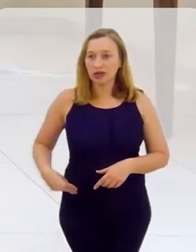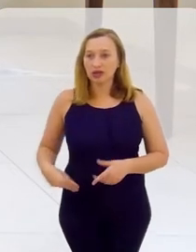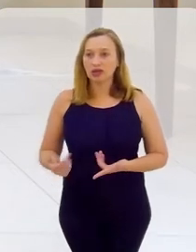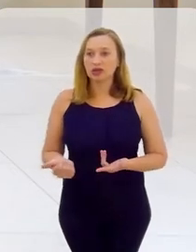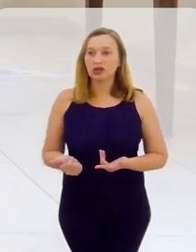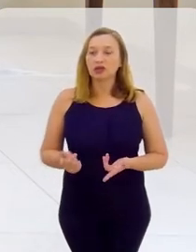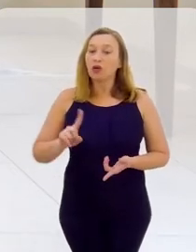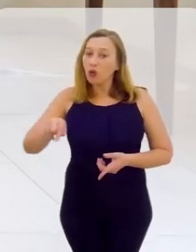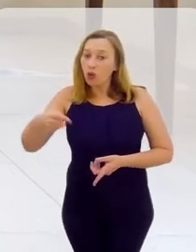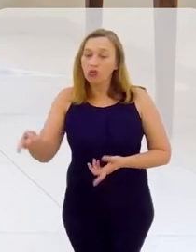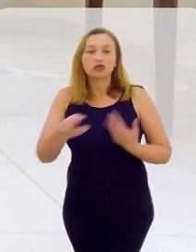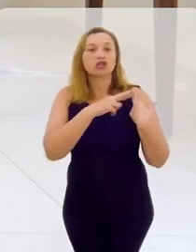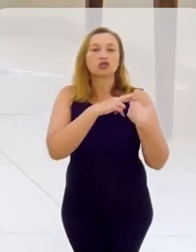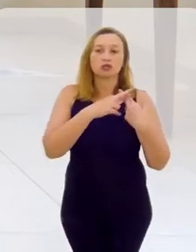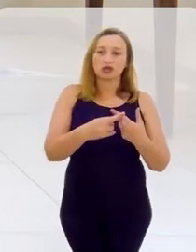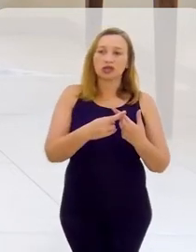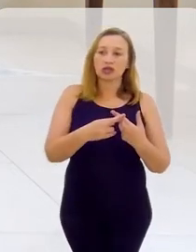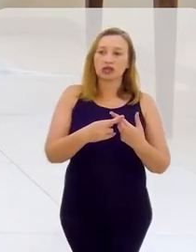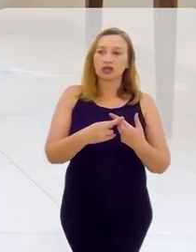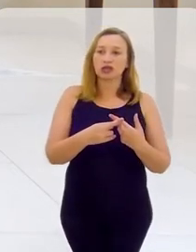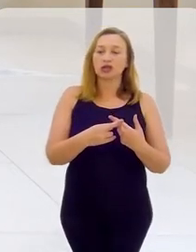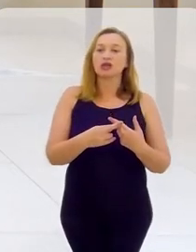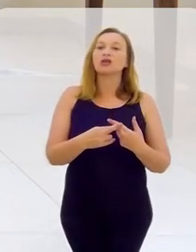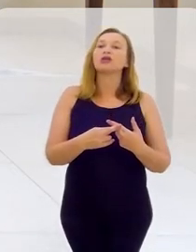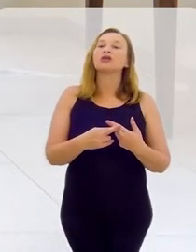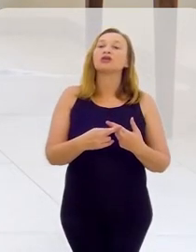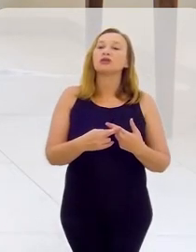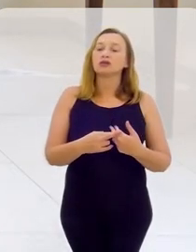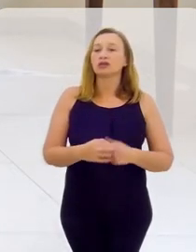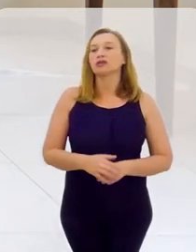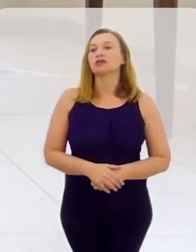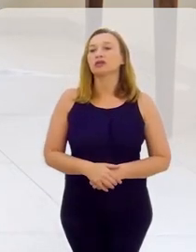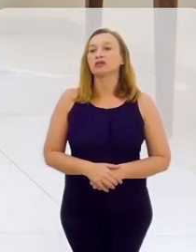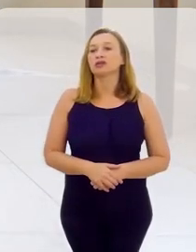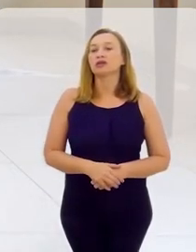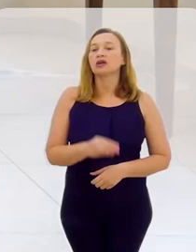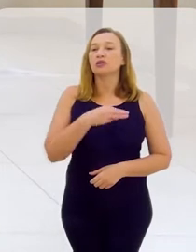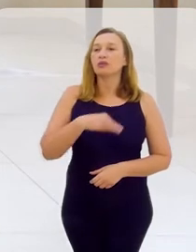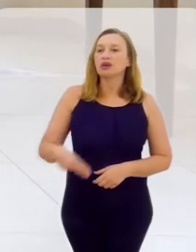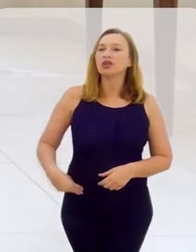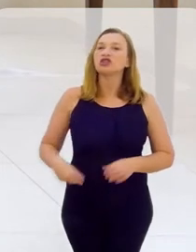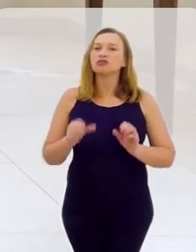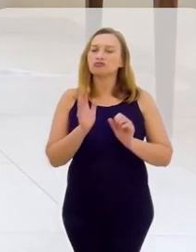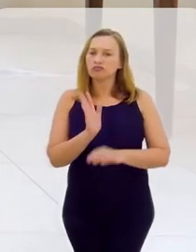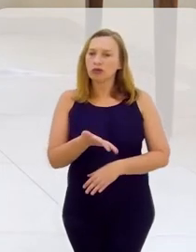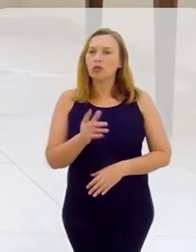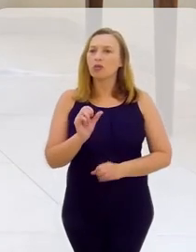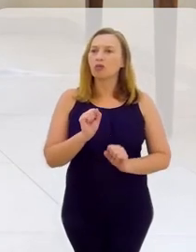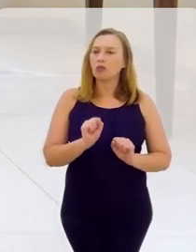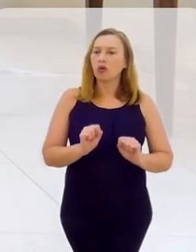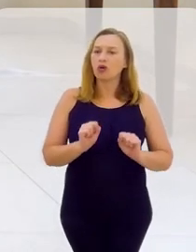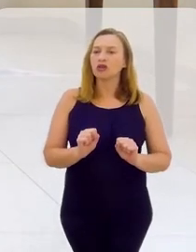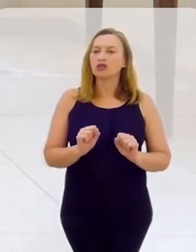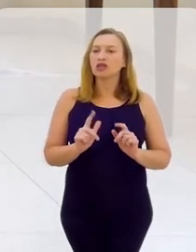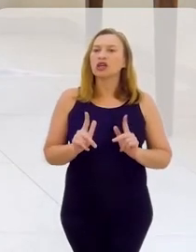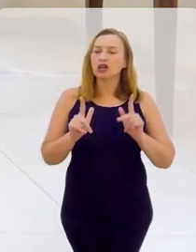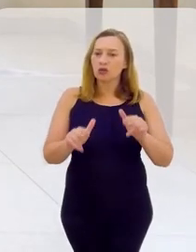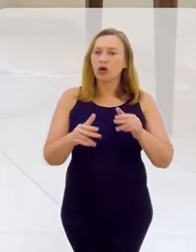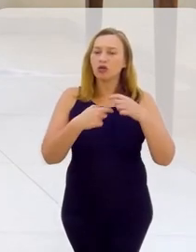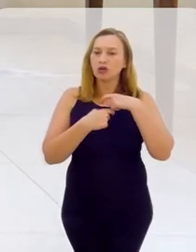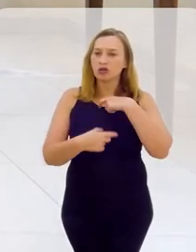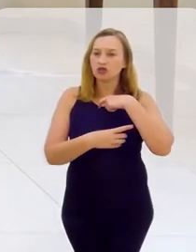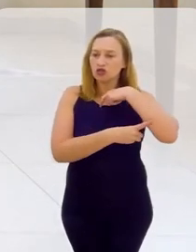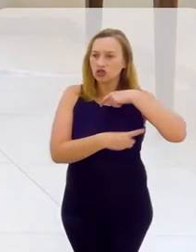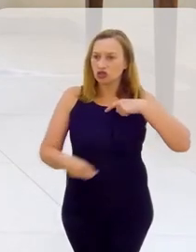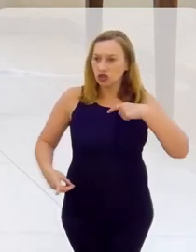um mestre. Ele passa a ter outras responsabilidades além daquelas O que ele que é tinha. ser um mestre? O mestre, ele já pode então fazer as